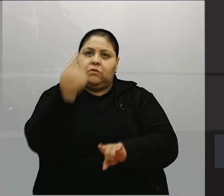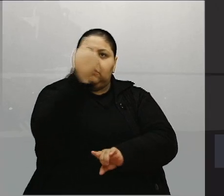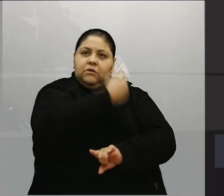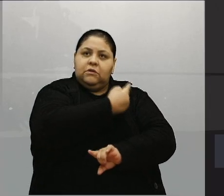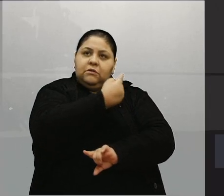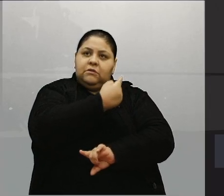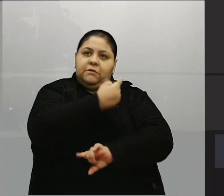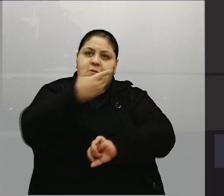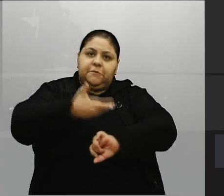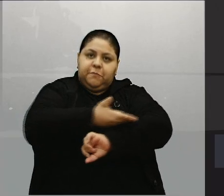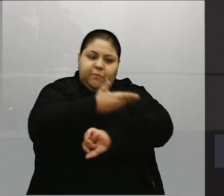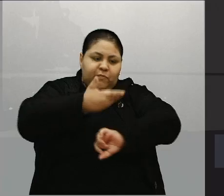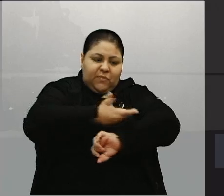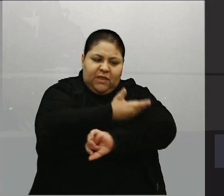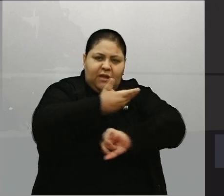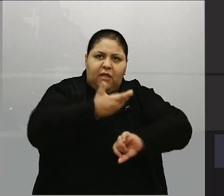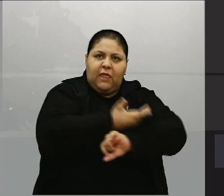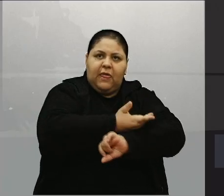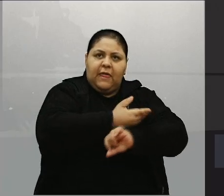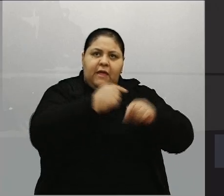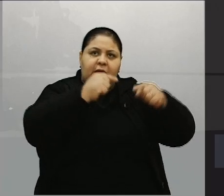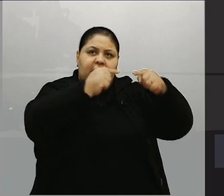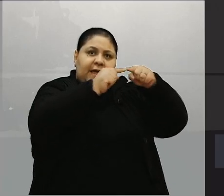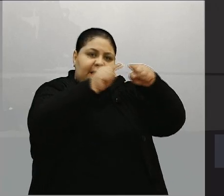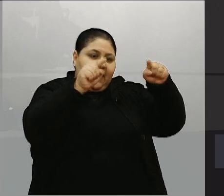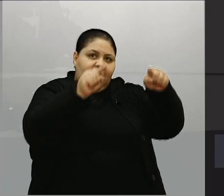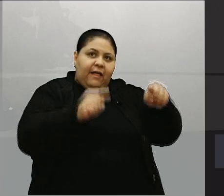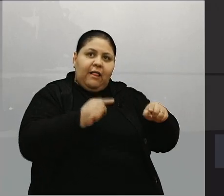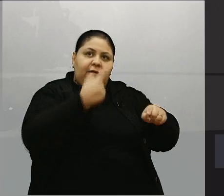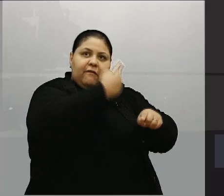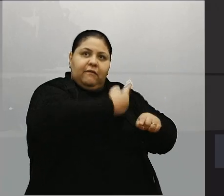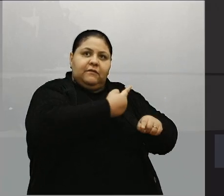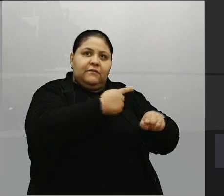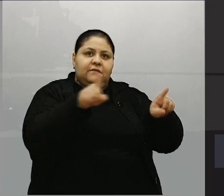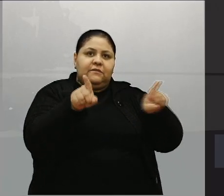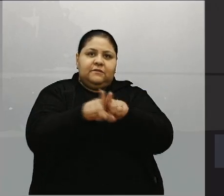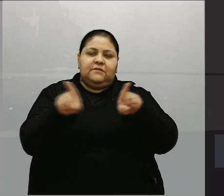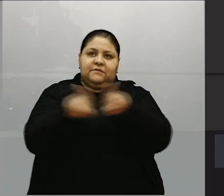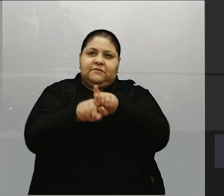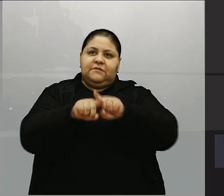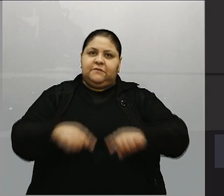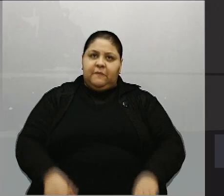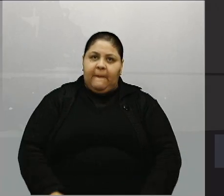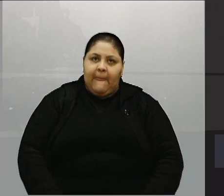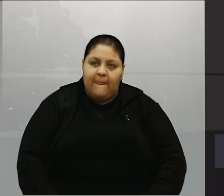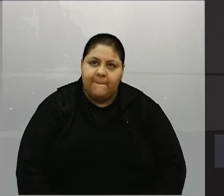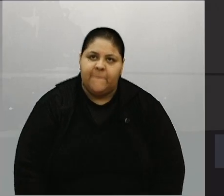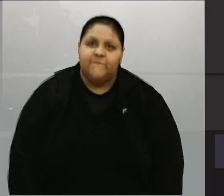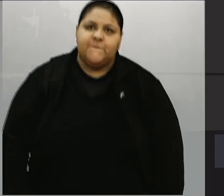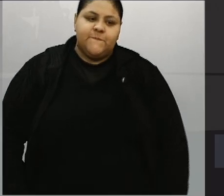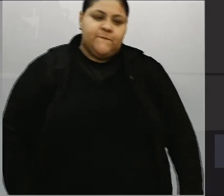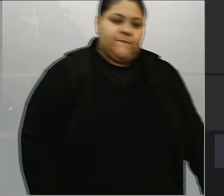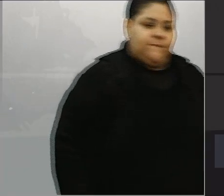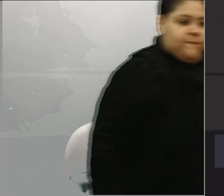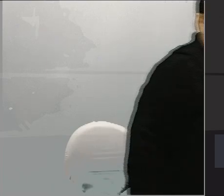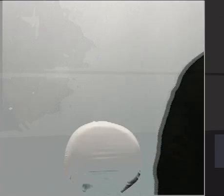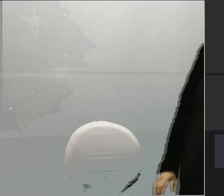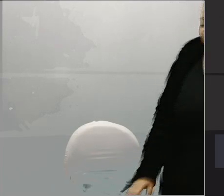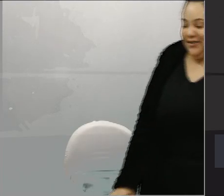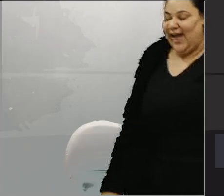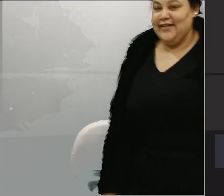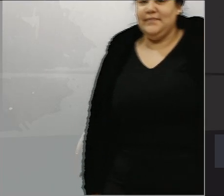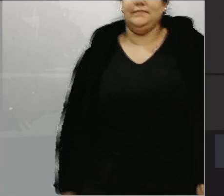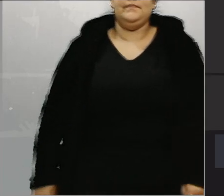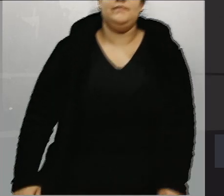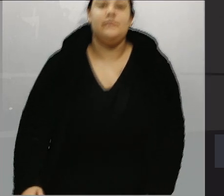buracos abertos, cavalete, eu queria ser o dono da empresa que vende cavalete e cone. Porque o que tem pela cidade tem que recolher, mas para recolher tem